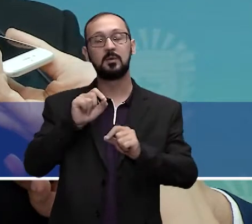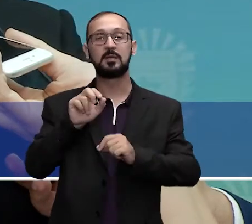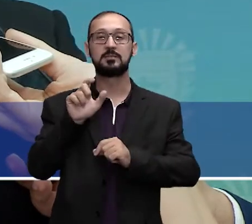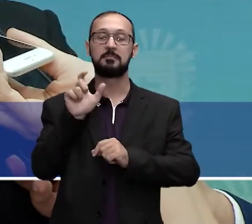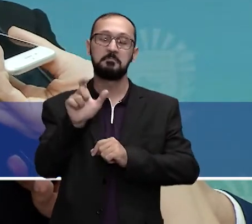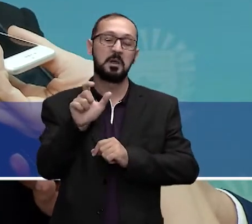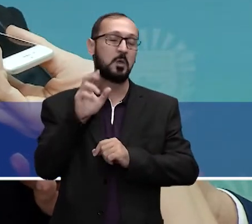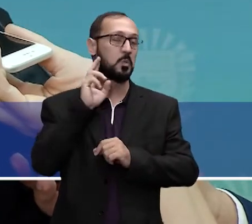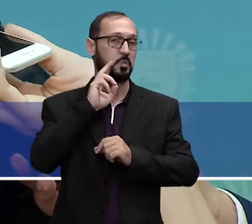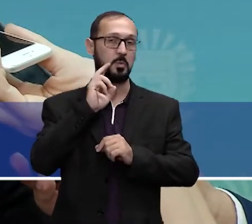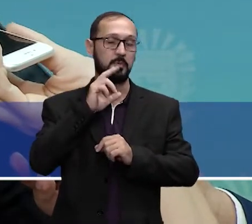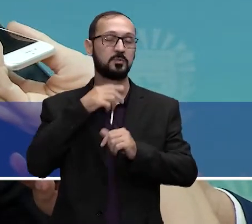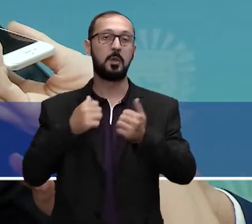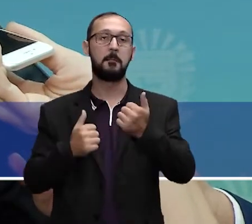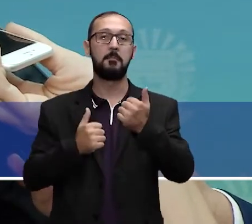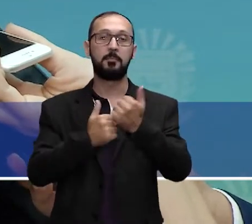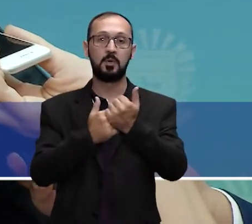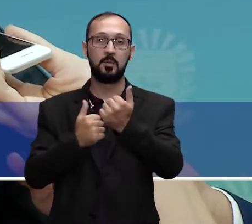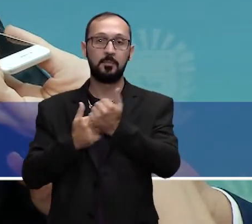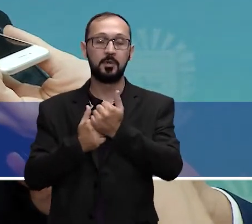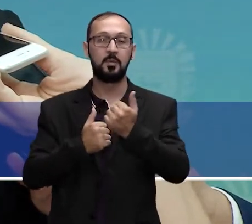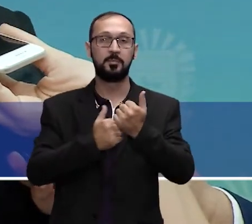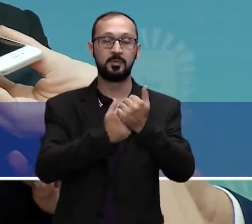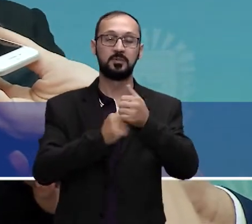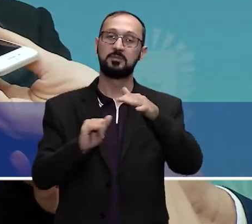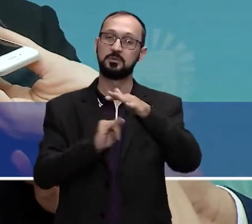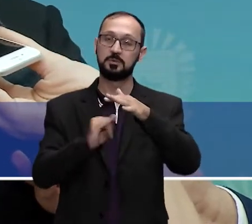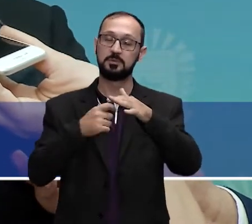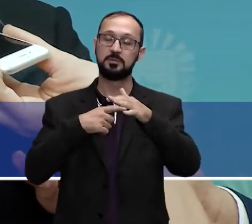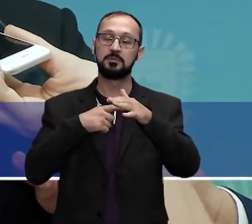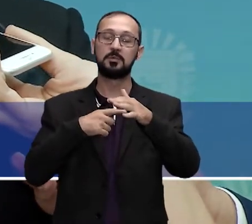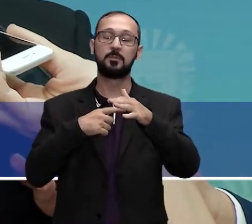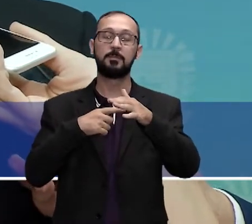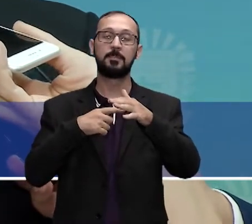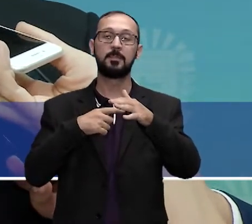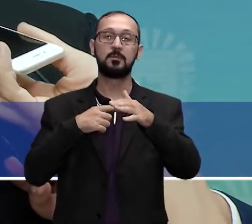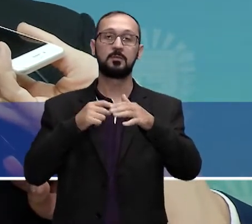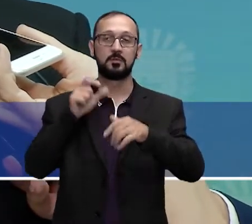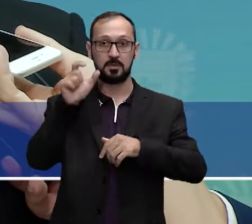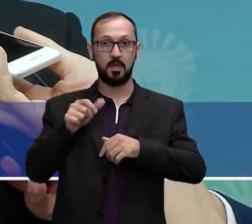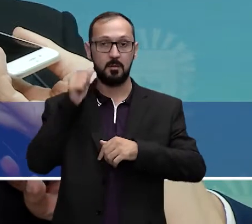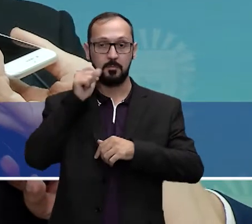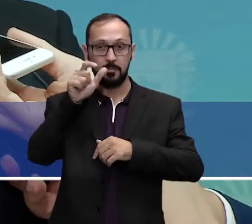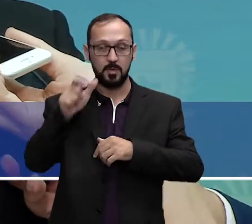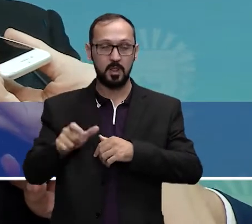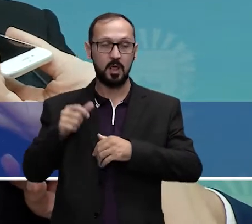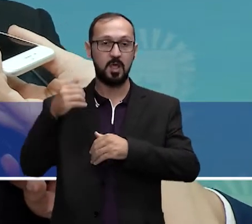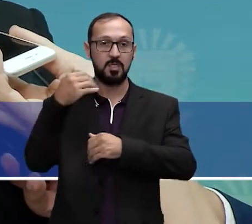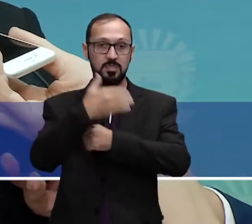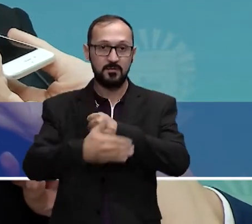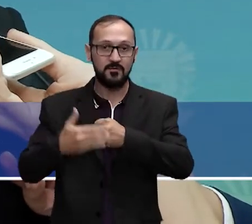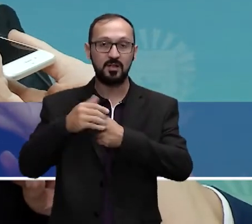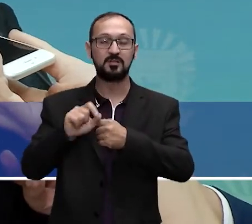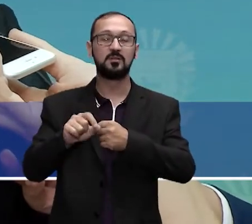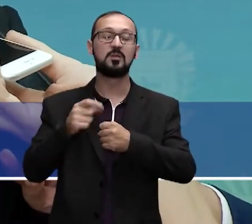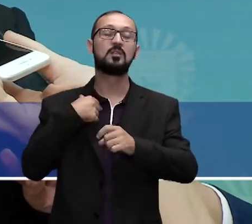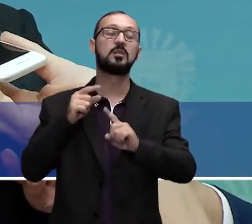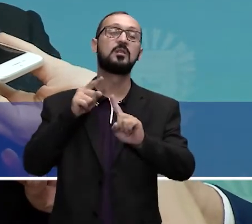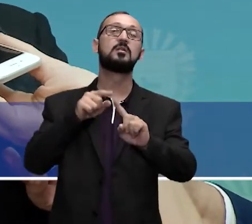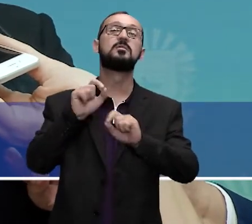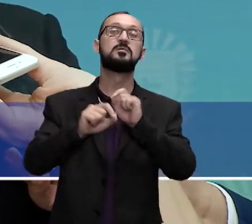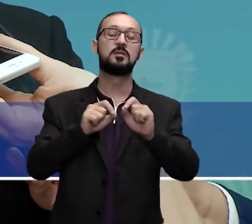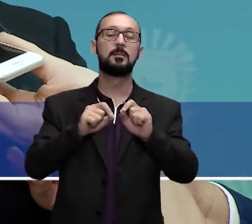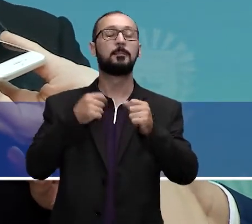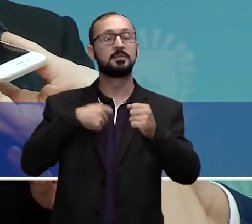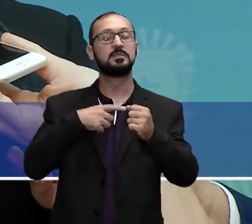que tivemos o apoio de todas as organizações que defendem as mulheres, também apoiaram essa terminologia. Aqui